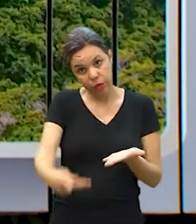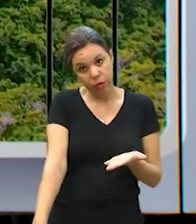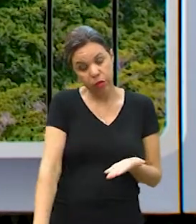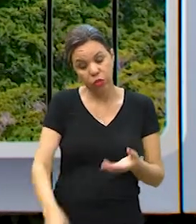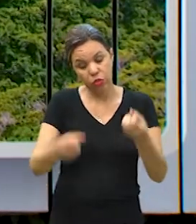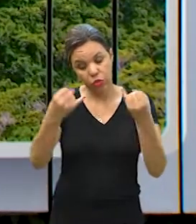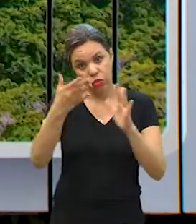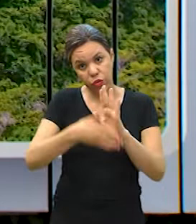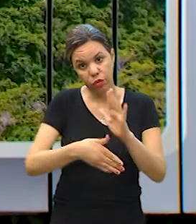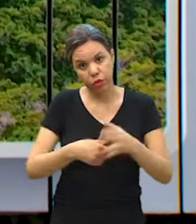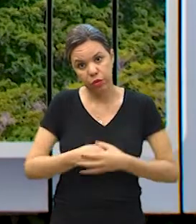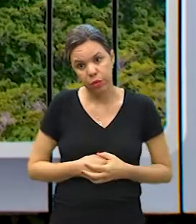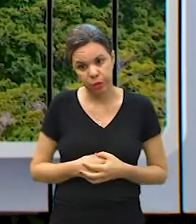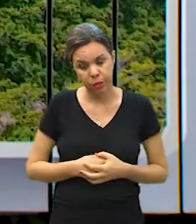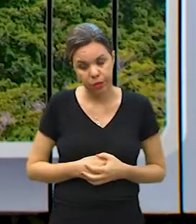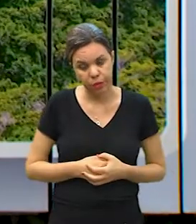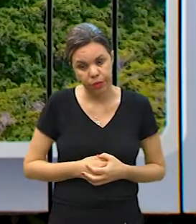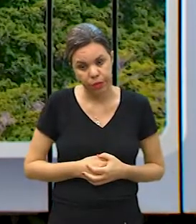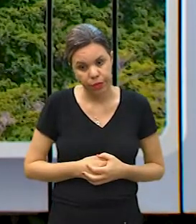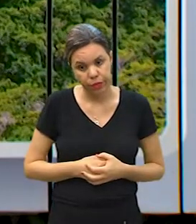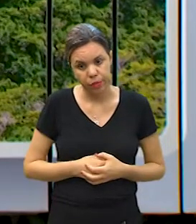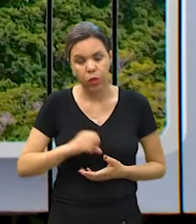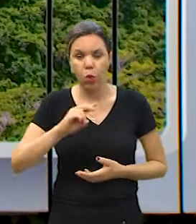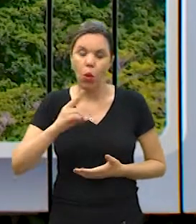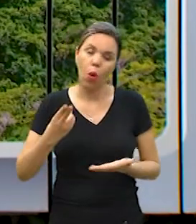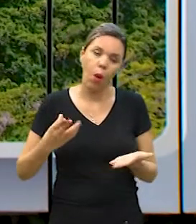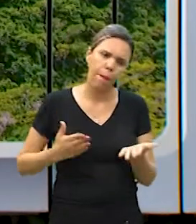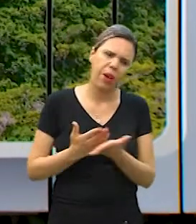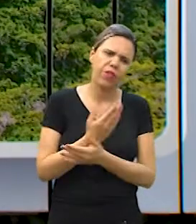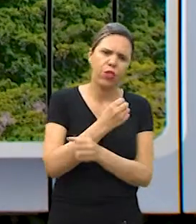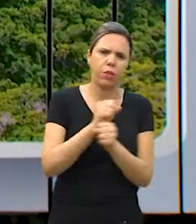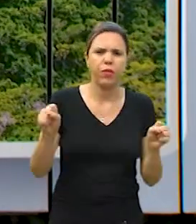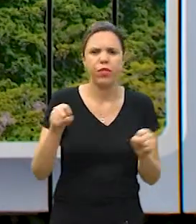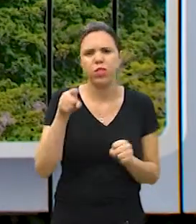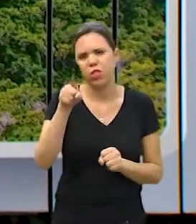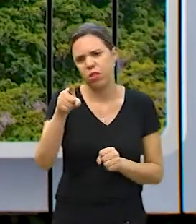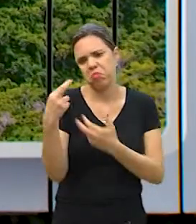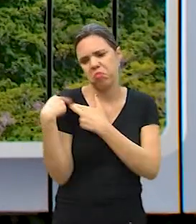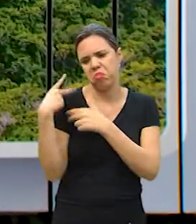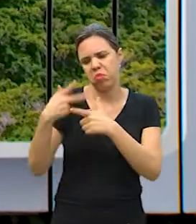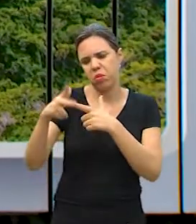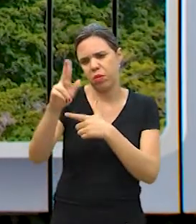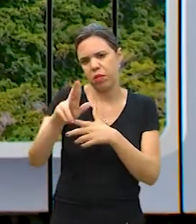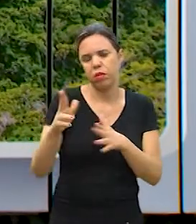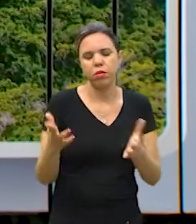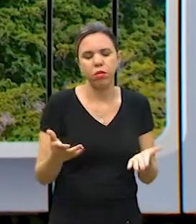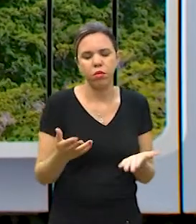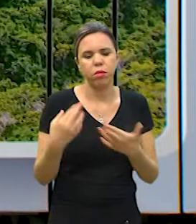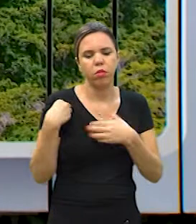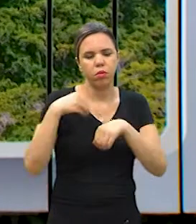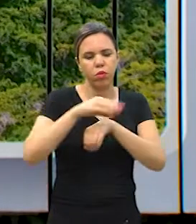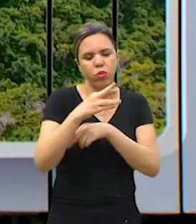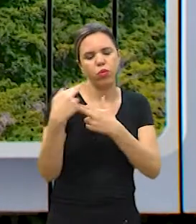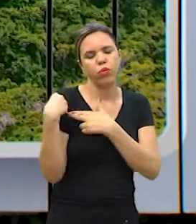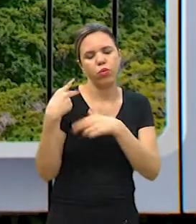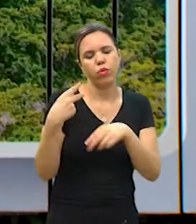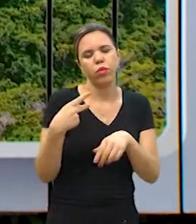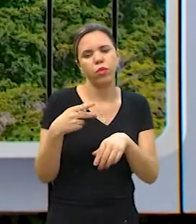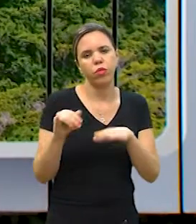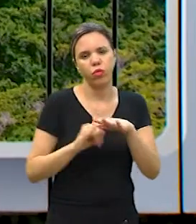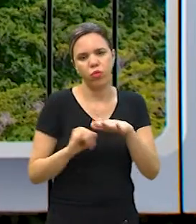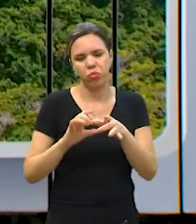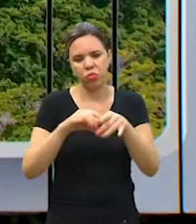vocês terão que justificar ou aprovação ou reprovação. Então, se exime,